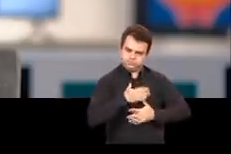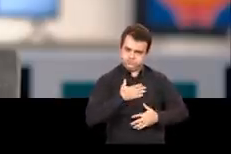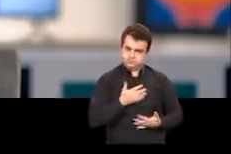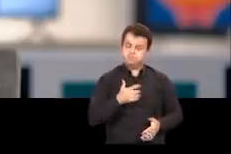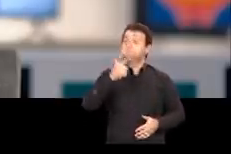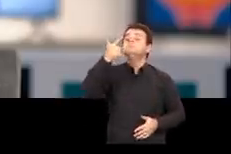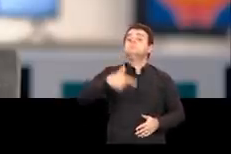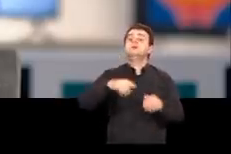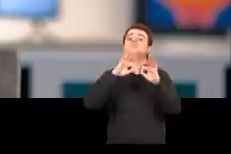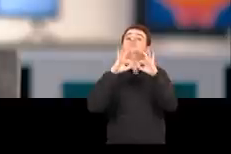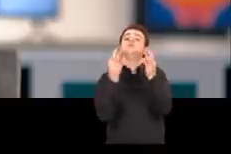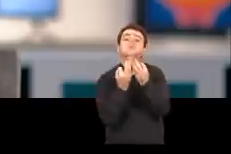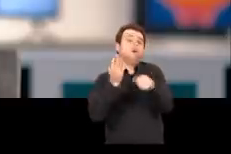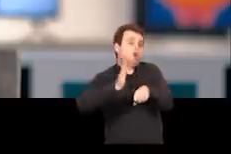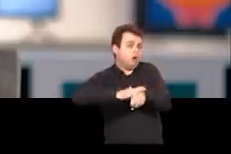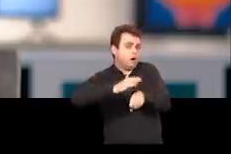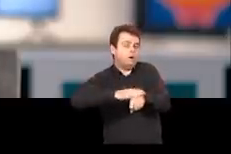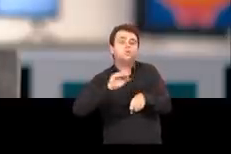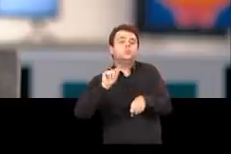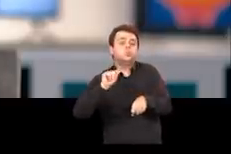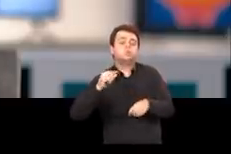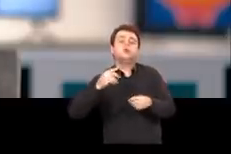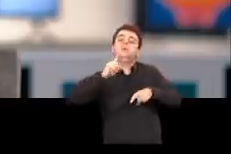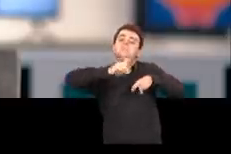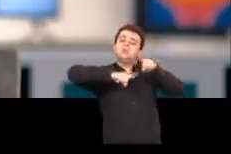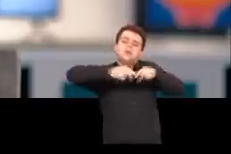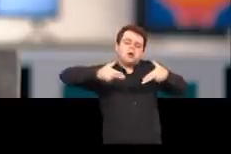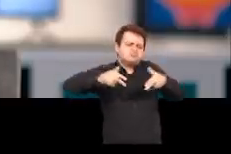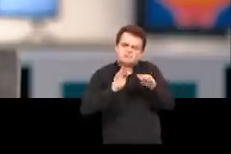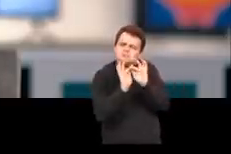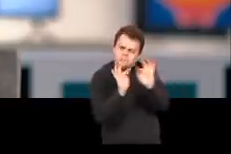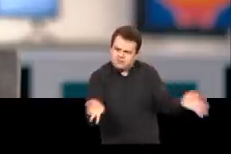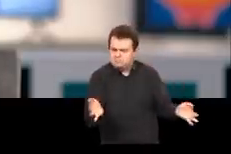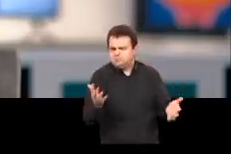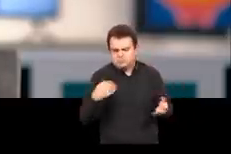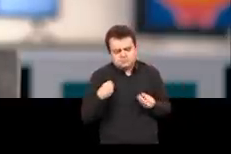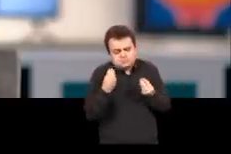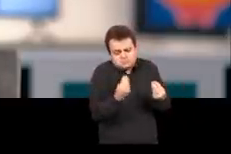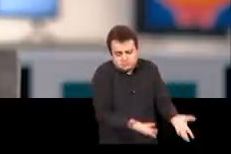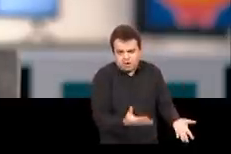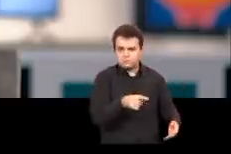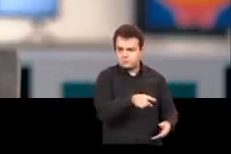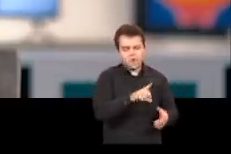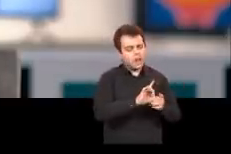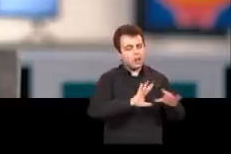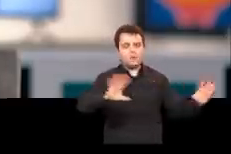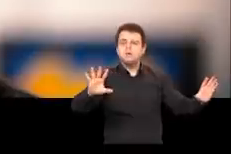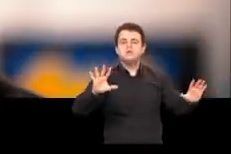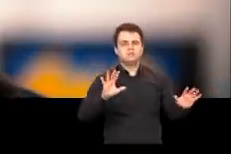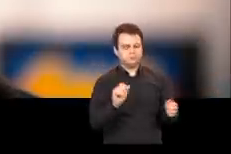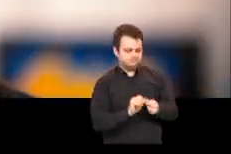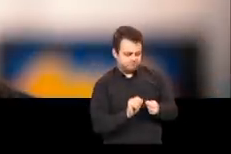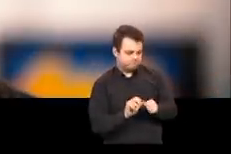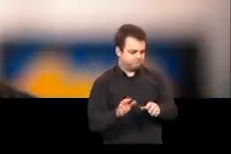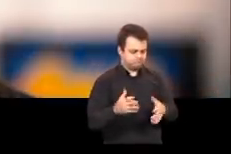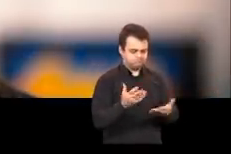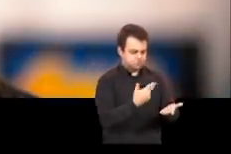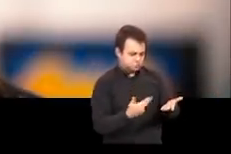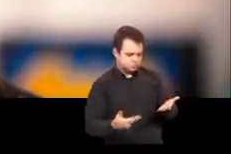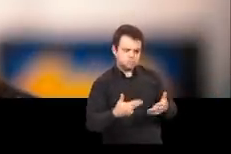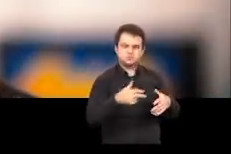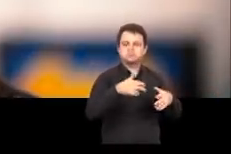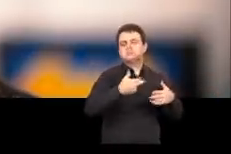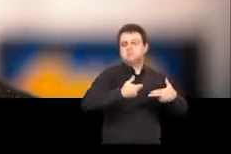vai precisar ajudar providenciando alguns materiais bem simples e deixando-os à sua disposição. Vocês vão me